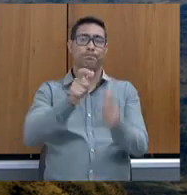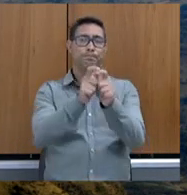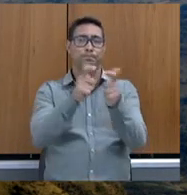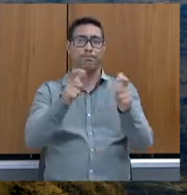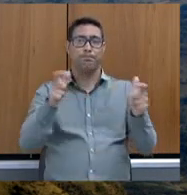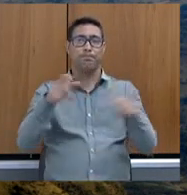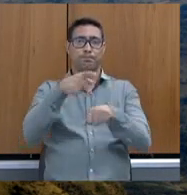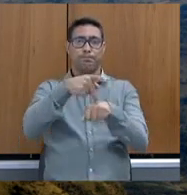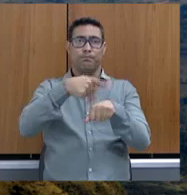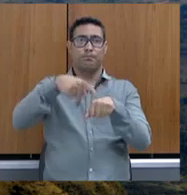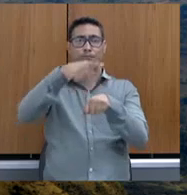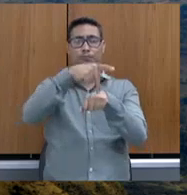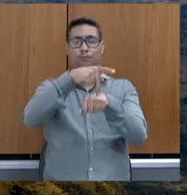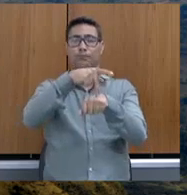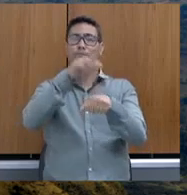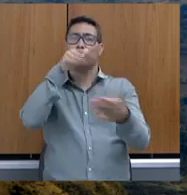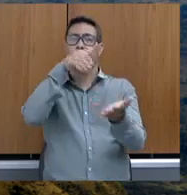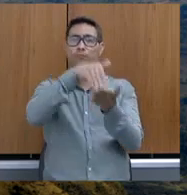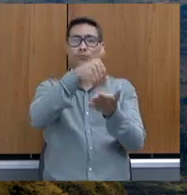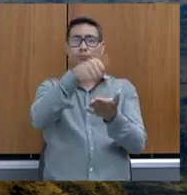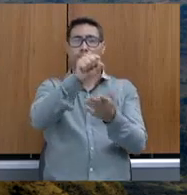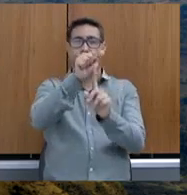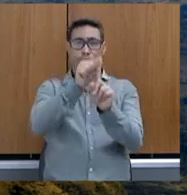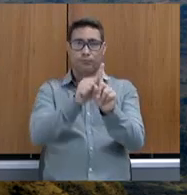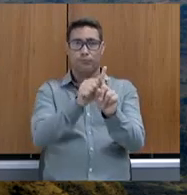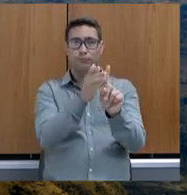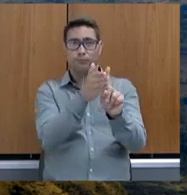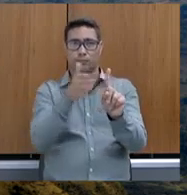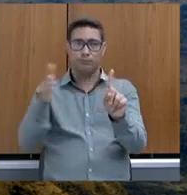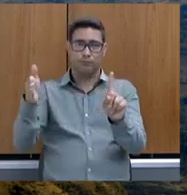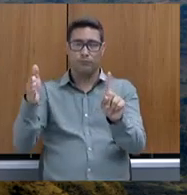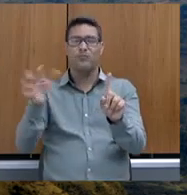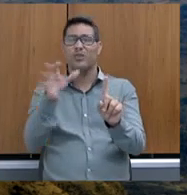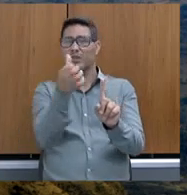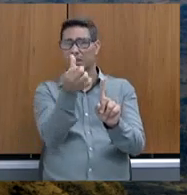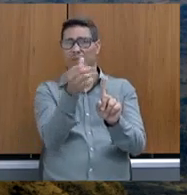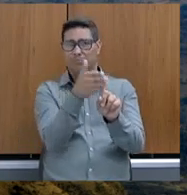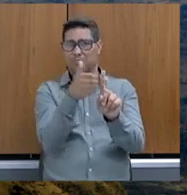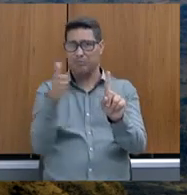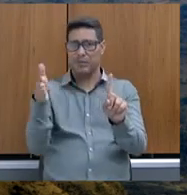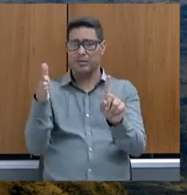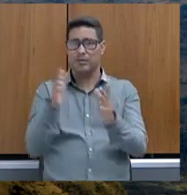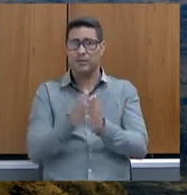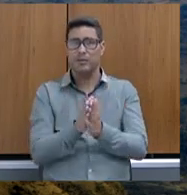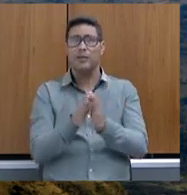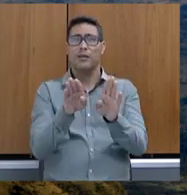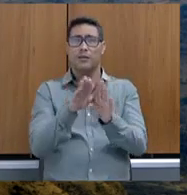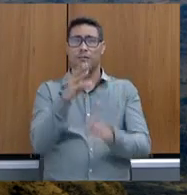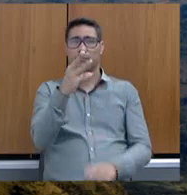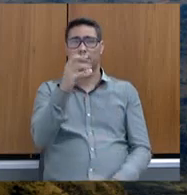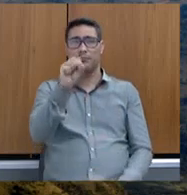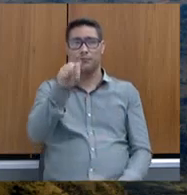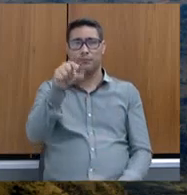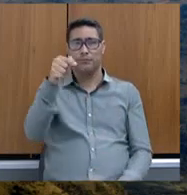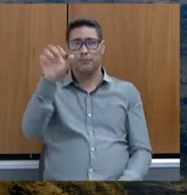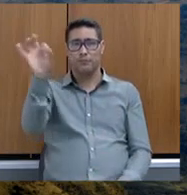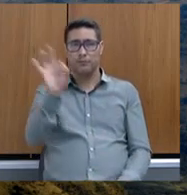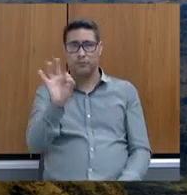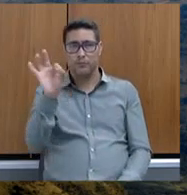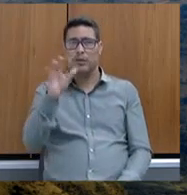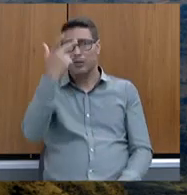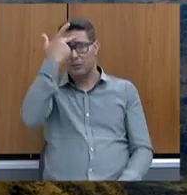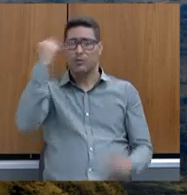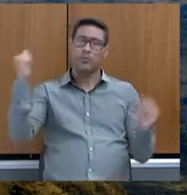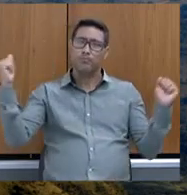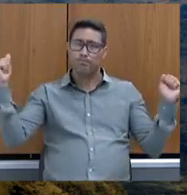país nos últimos 18 meses especialmente os últimos seis meses 38,7% do aumento de volume de atividades turísticas